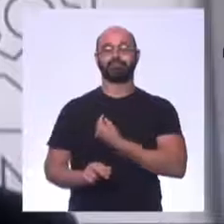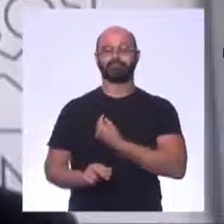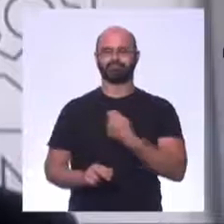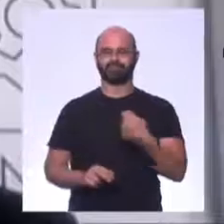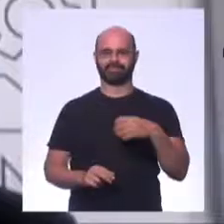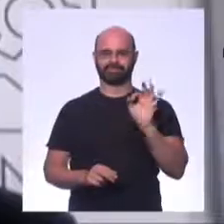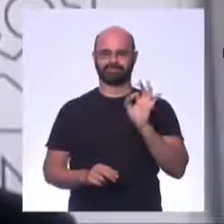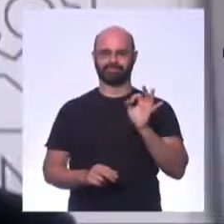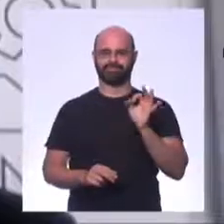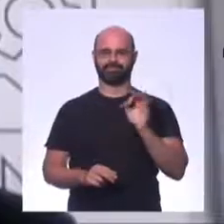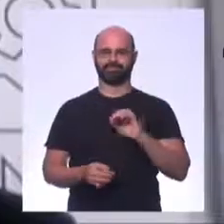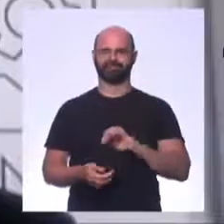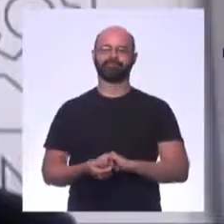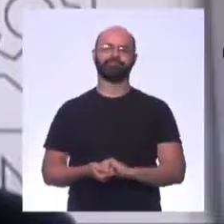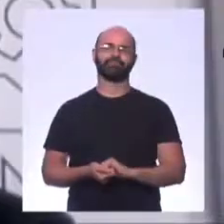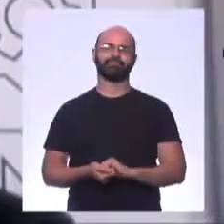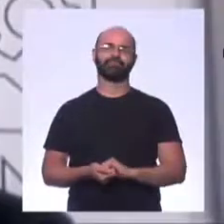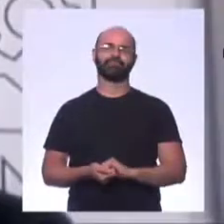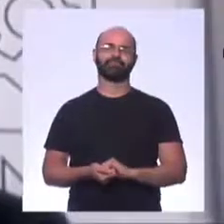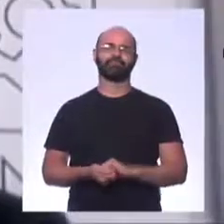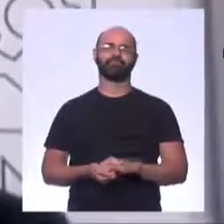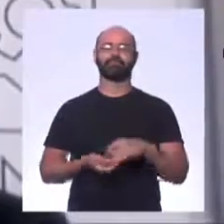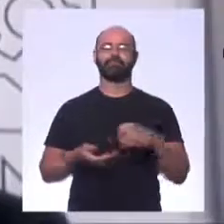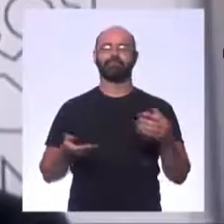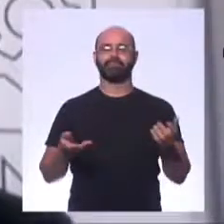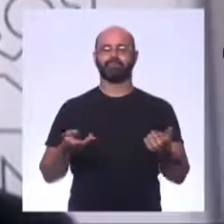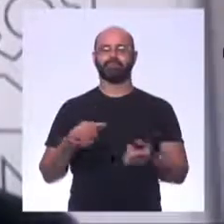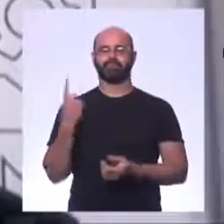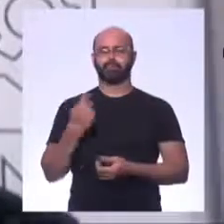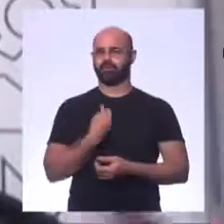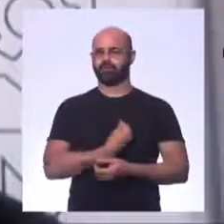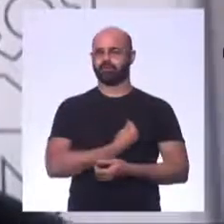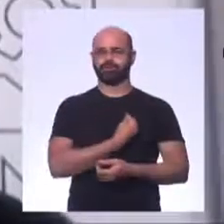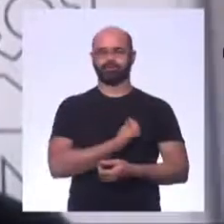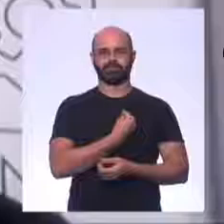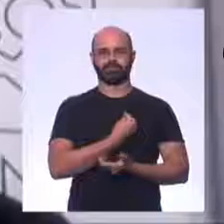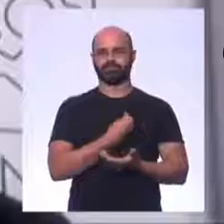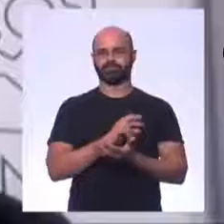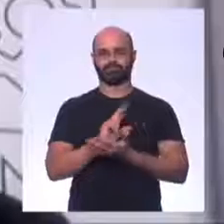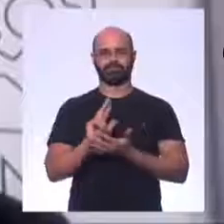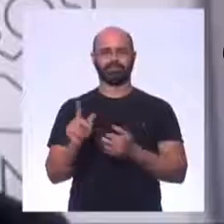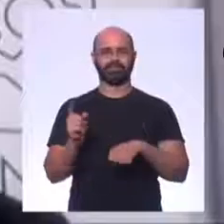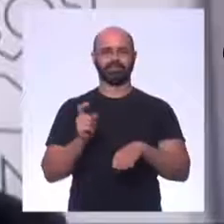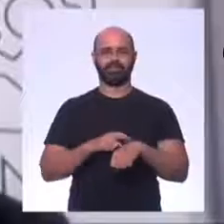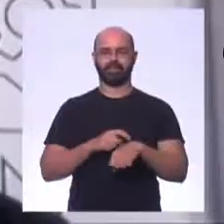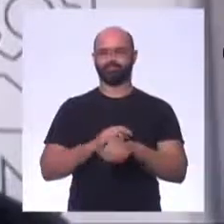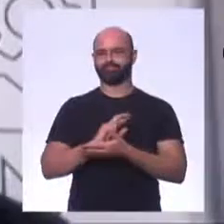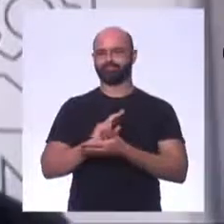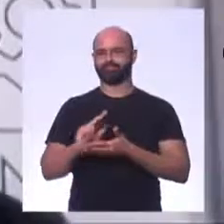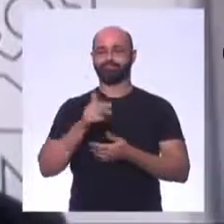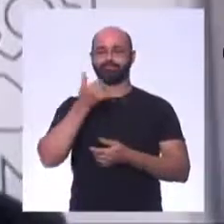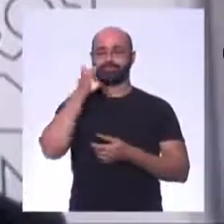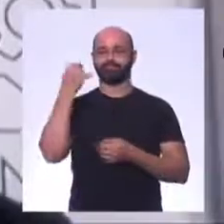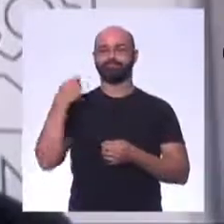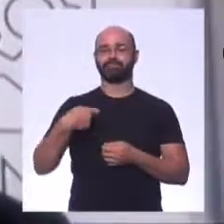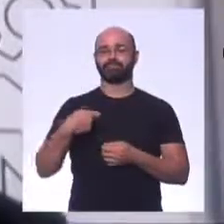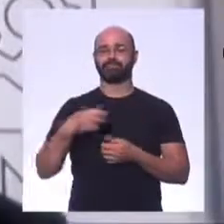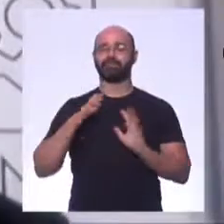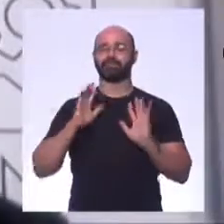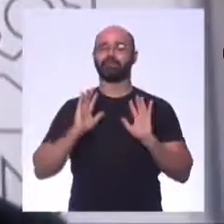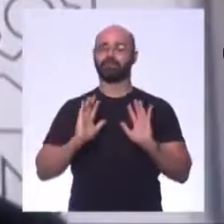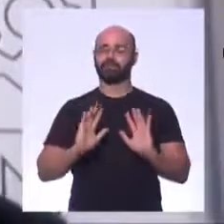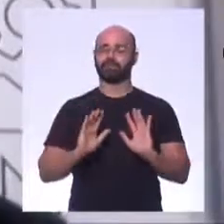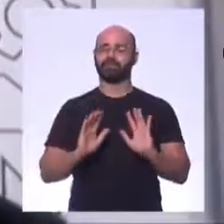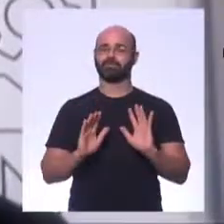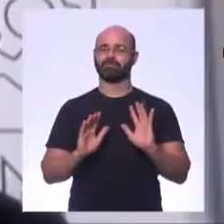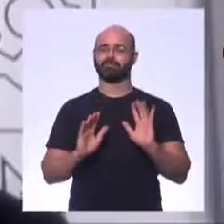gente tem no nosso cotidiano vários momentos em que a gente precisa lidar com a energia elétrica, mas fica aqui a nossa